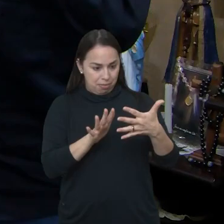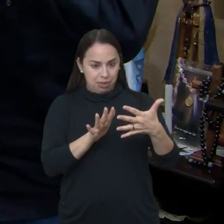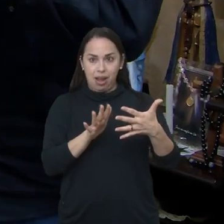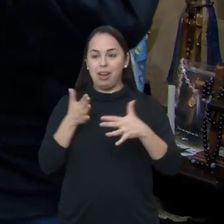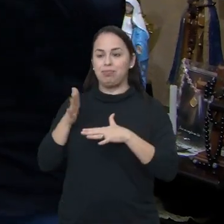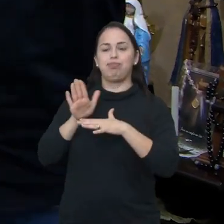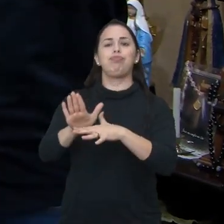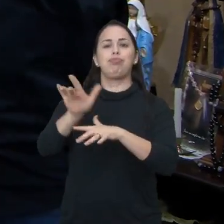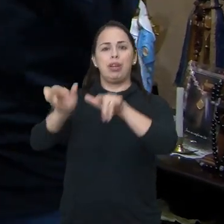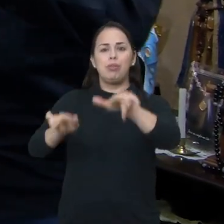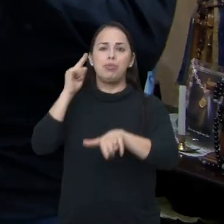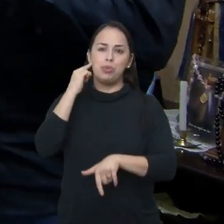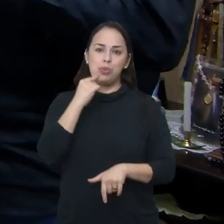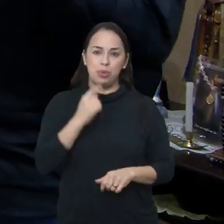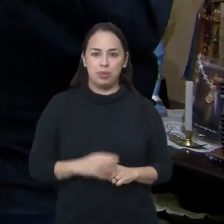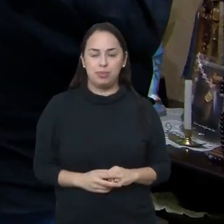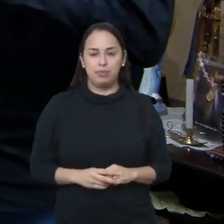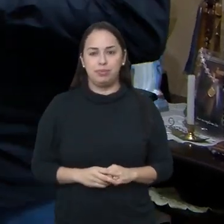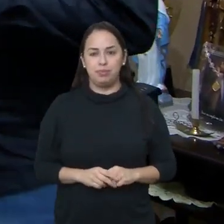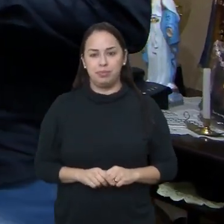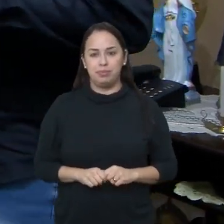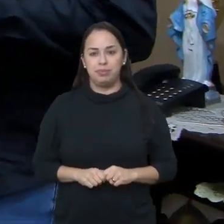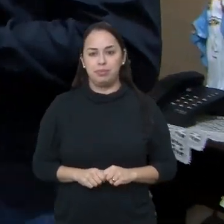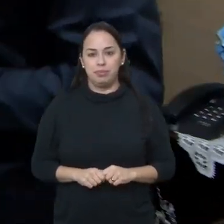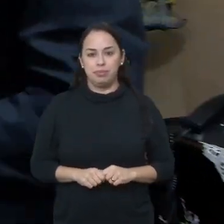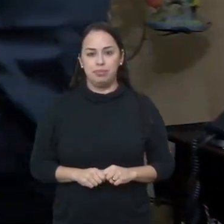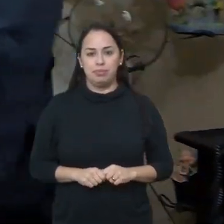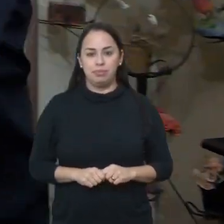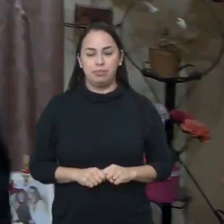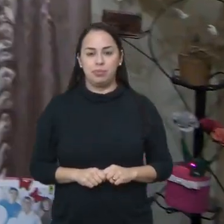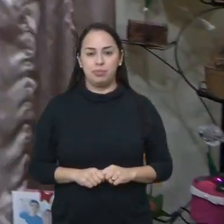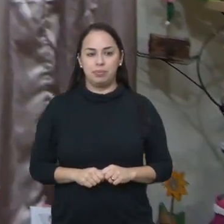com a Libras eu ia poder ajudar muitos surdos.